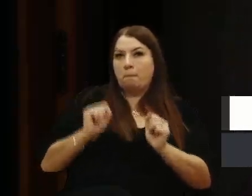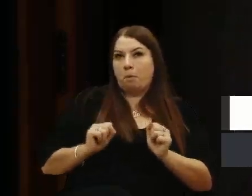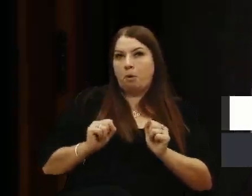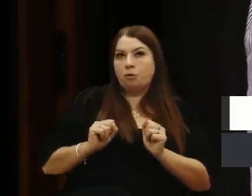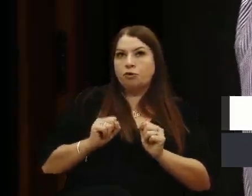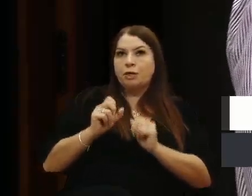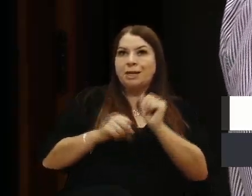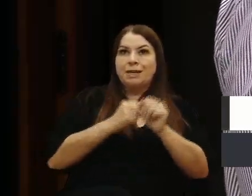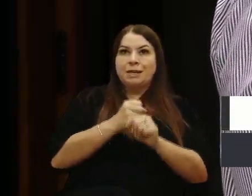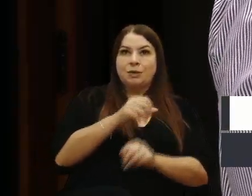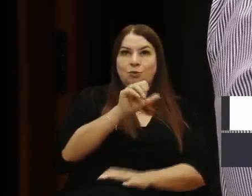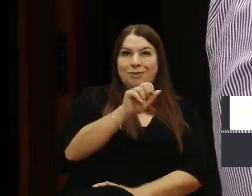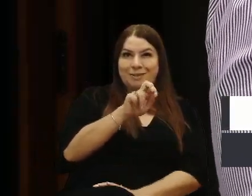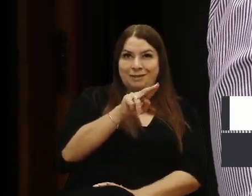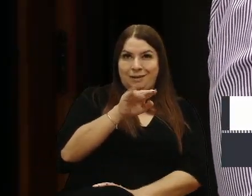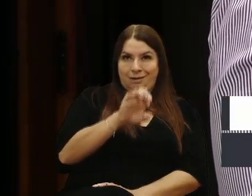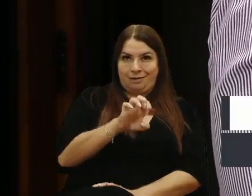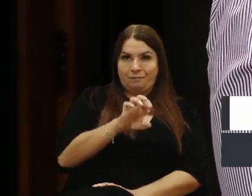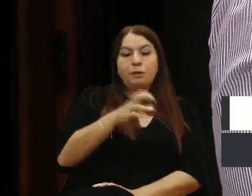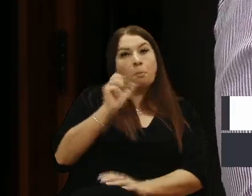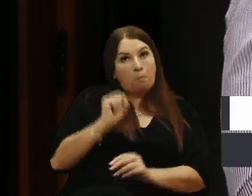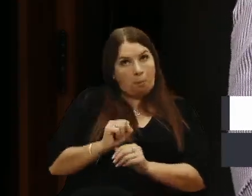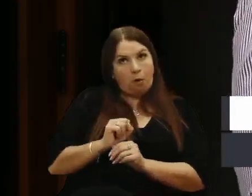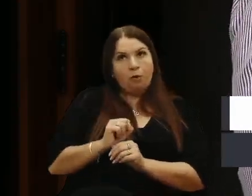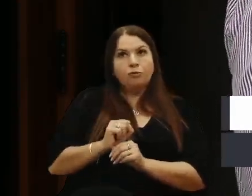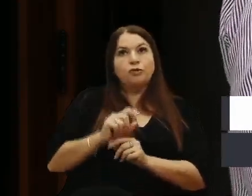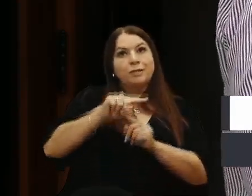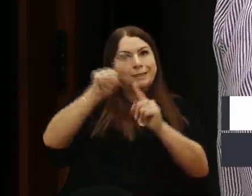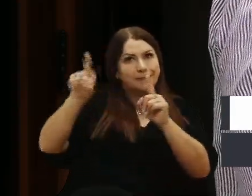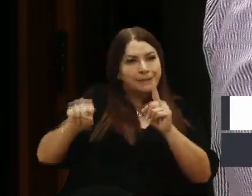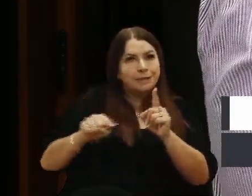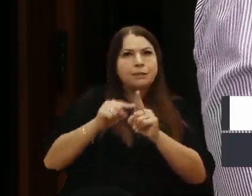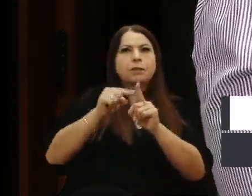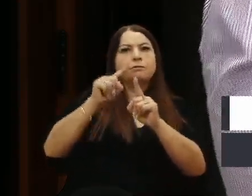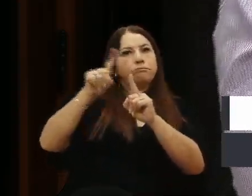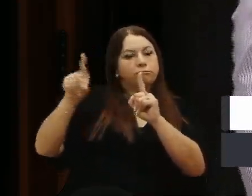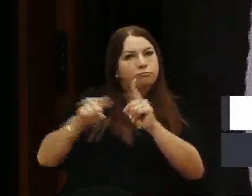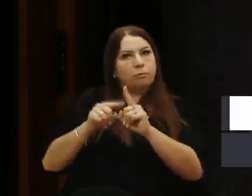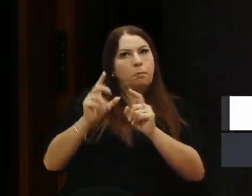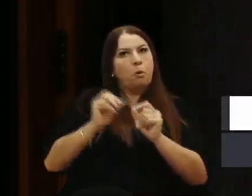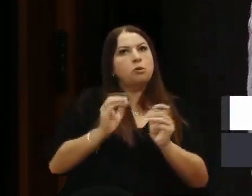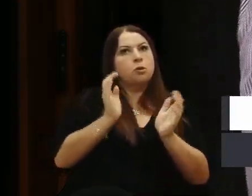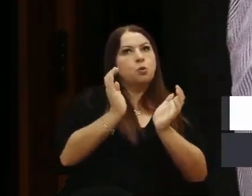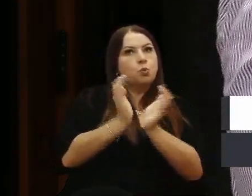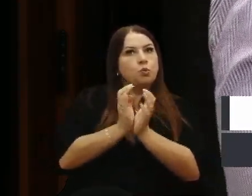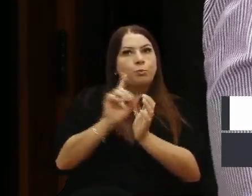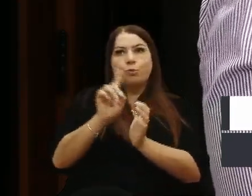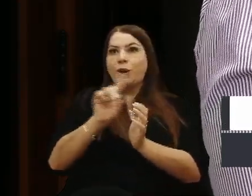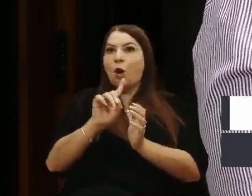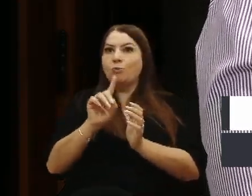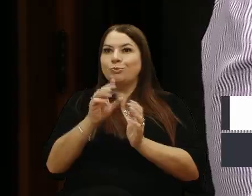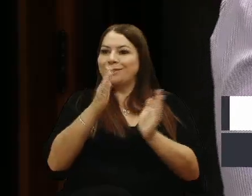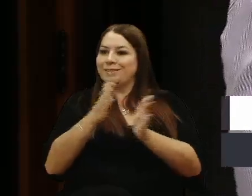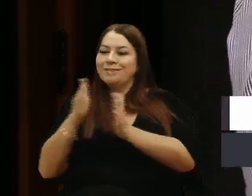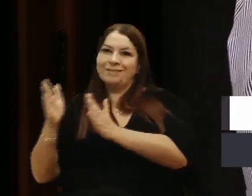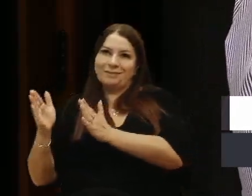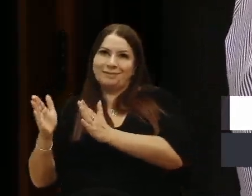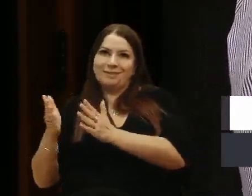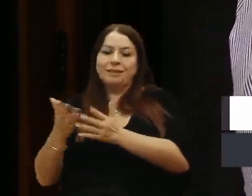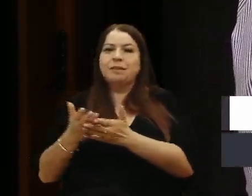ano série, pode ser por ciclo, pode ser por grupo não seriado, ou seja,